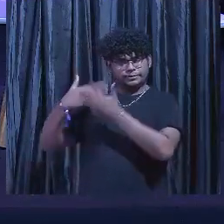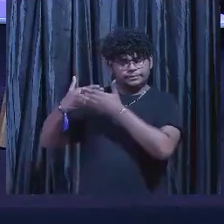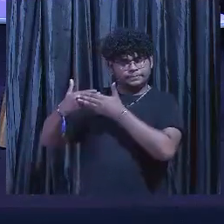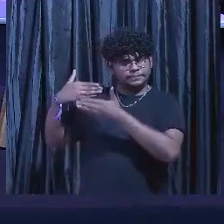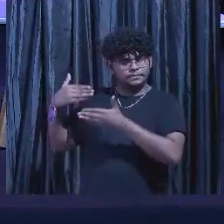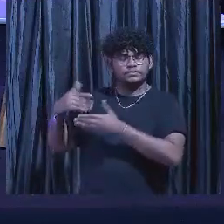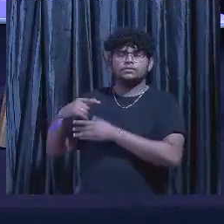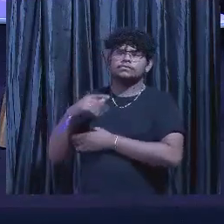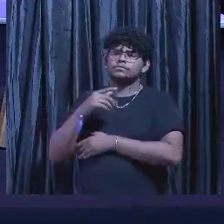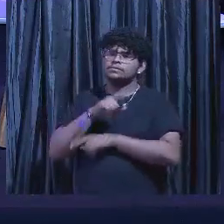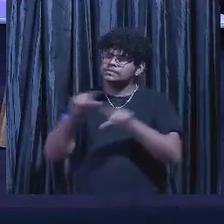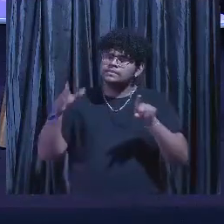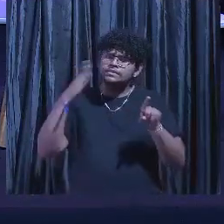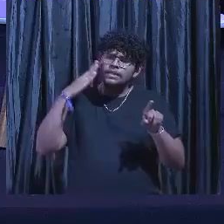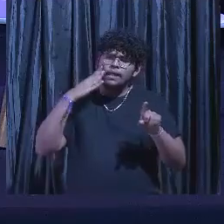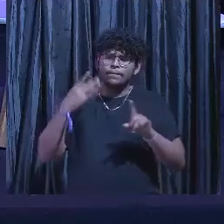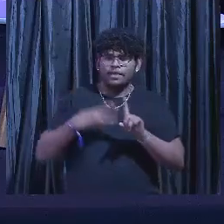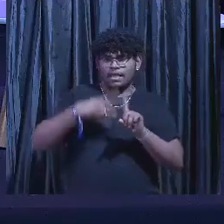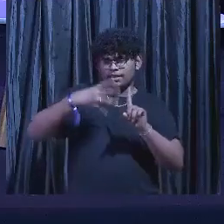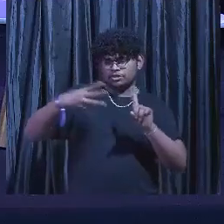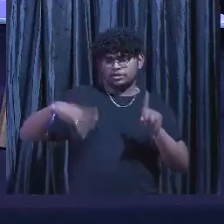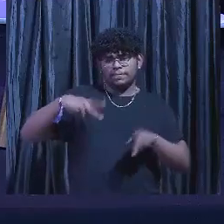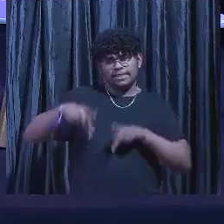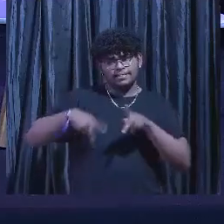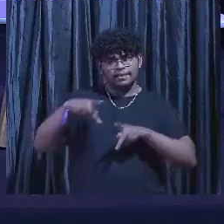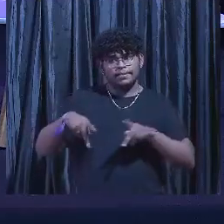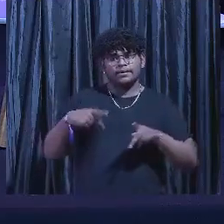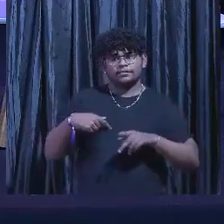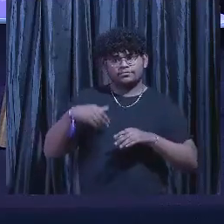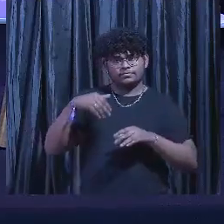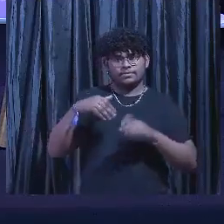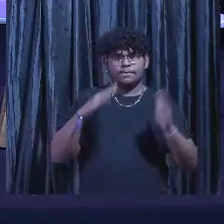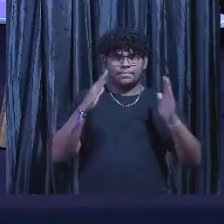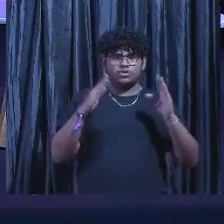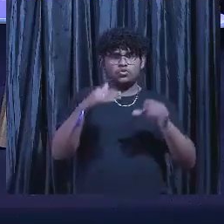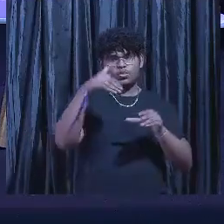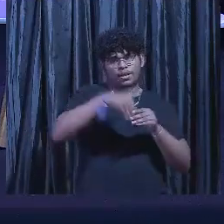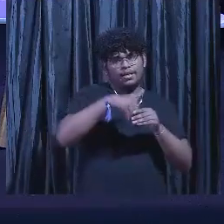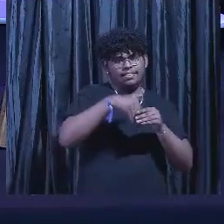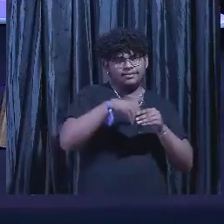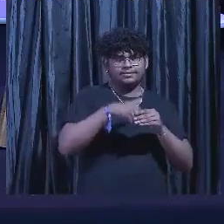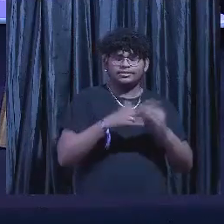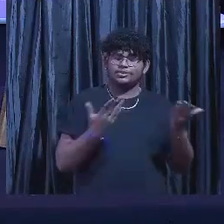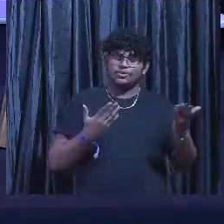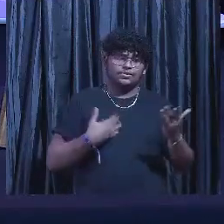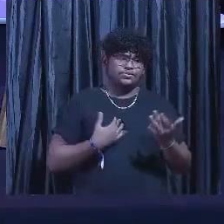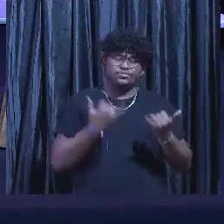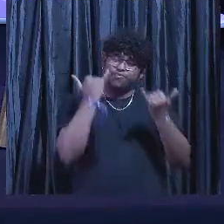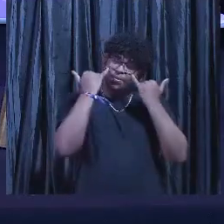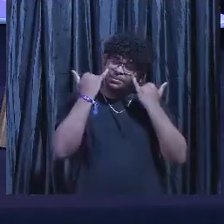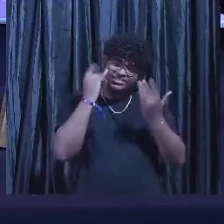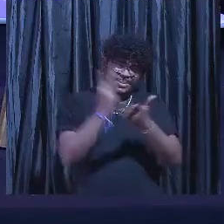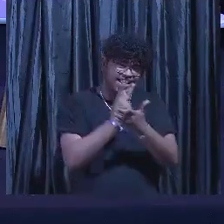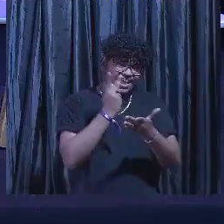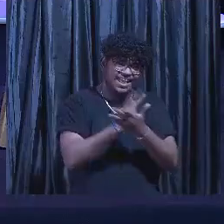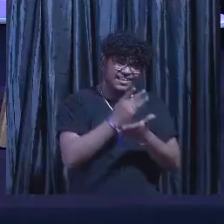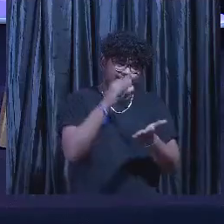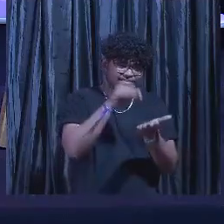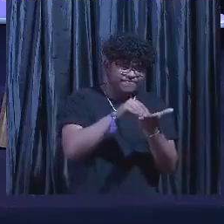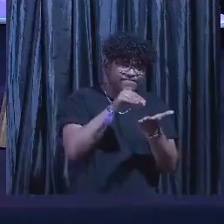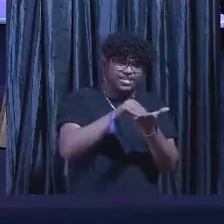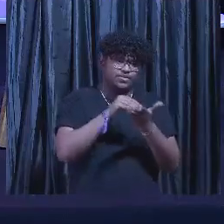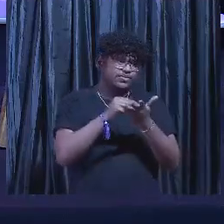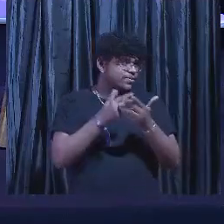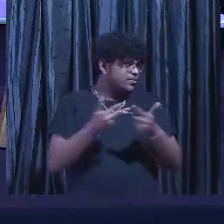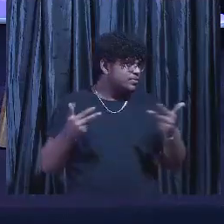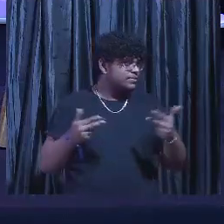LGBT, o número de desinformação que circula em campanhas presidenciais é gigantesco. Ninguém precisa discutir muito sobre isso. Então,